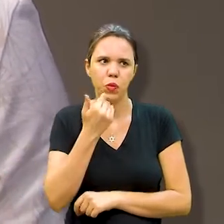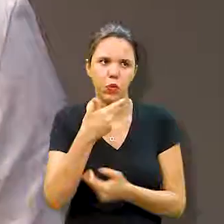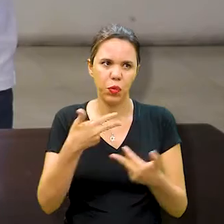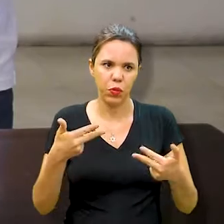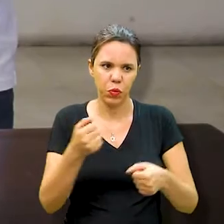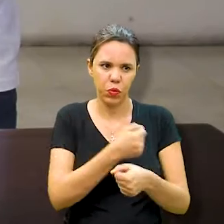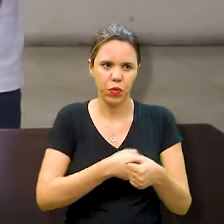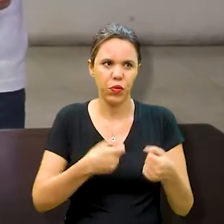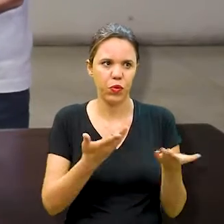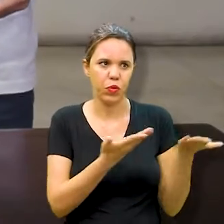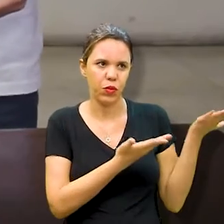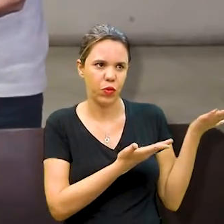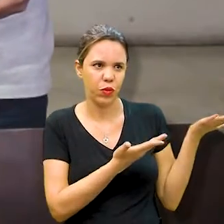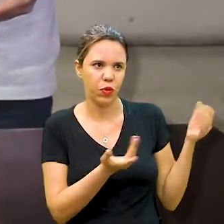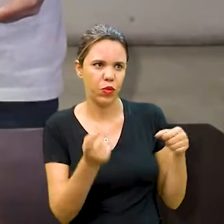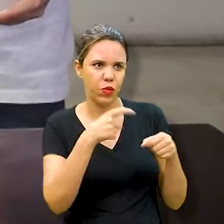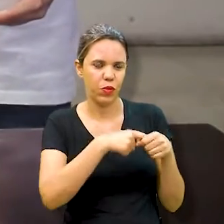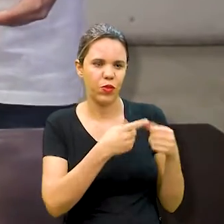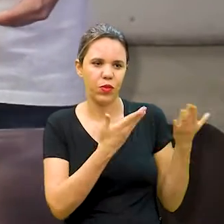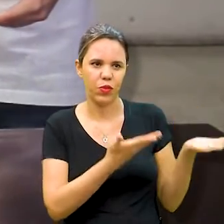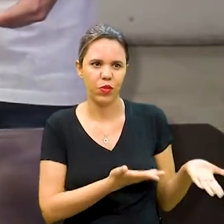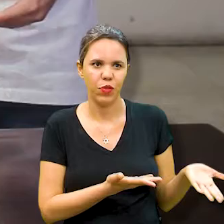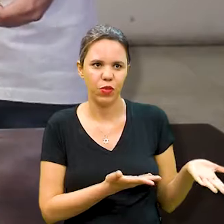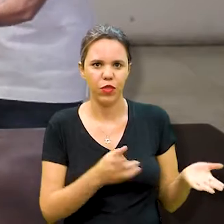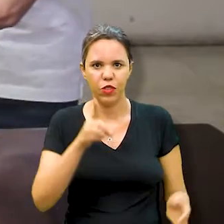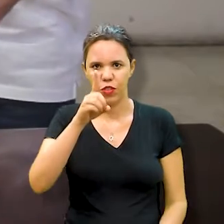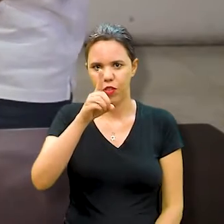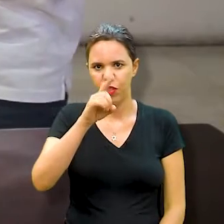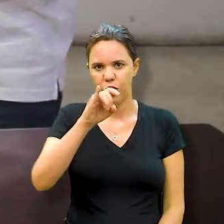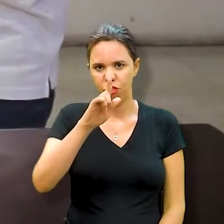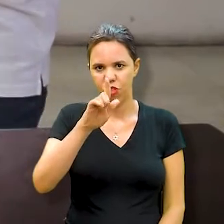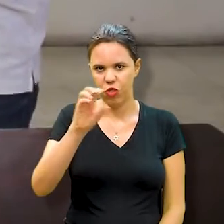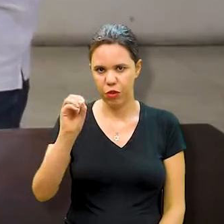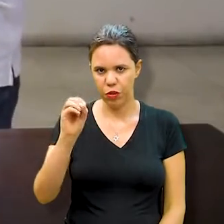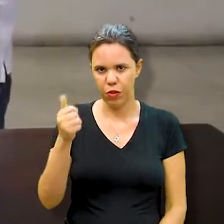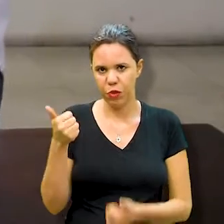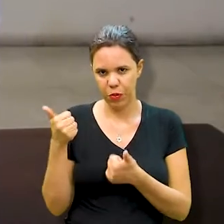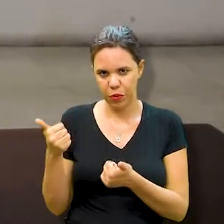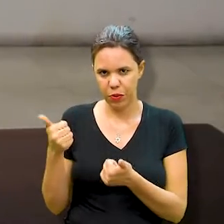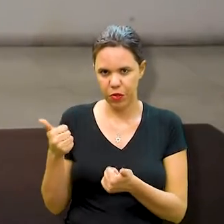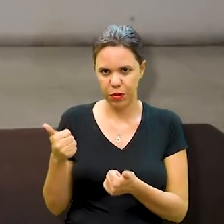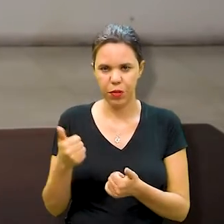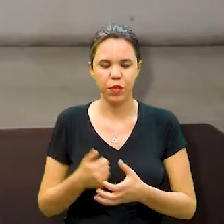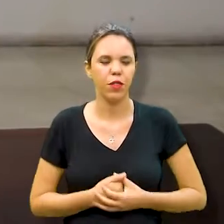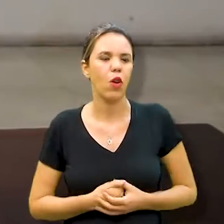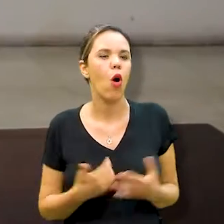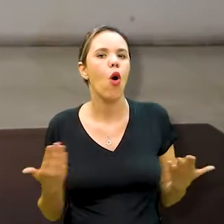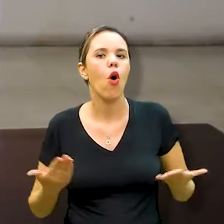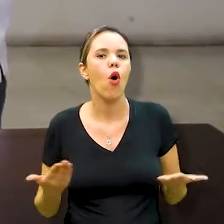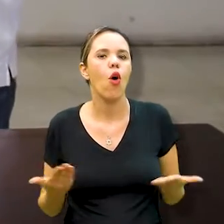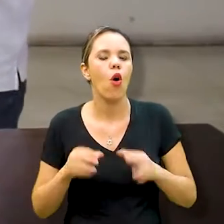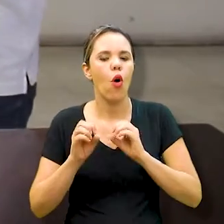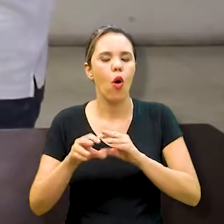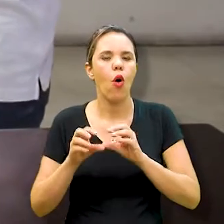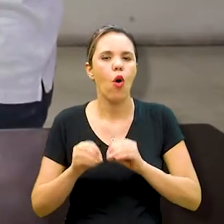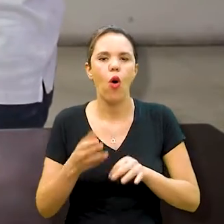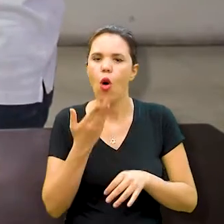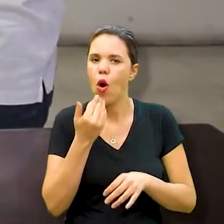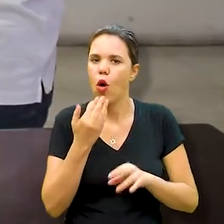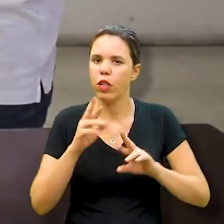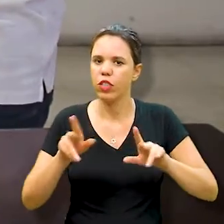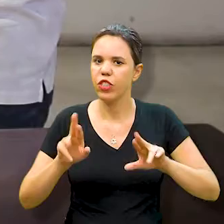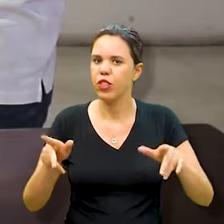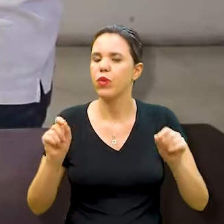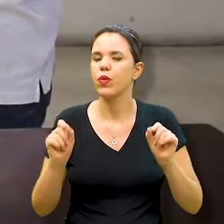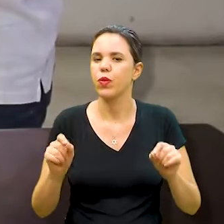cozinha japonesa e Olha só quem está de volta aqui com a gente o Diego tudo bem Diego tudo joia hoje você vai